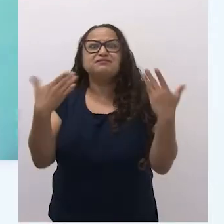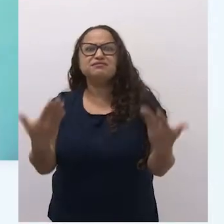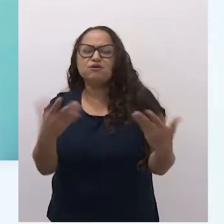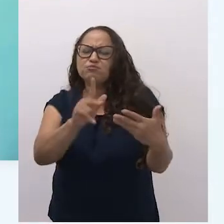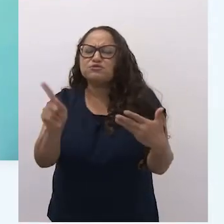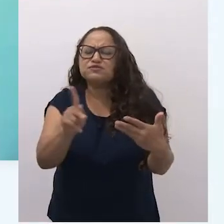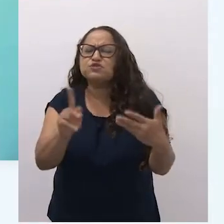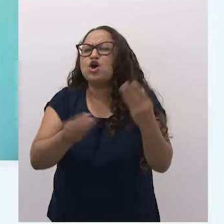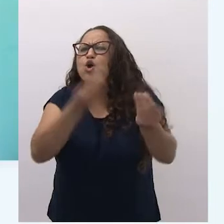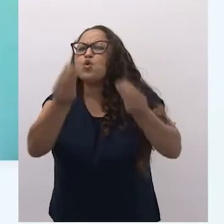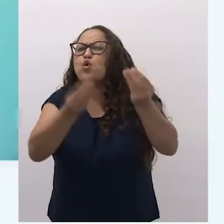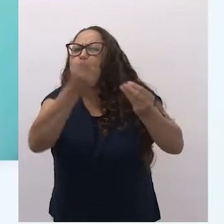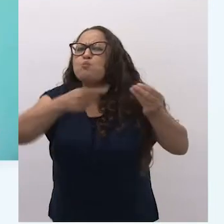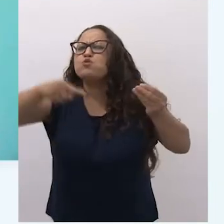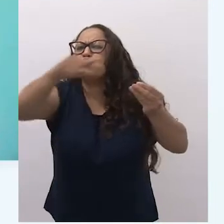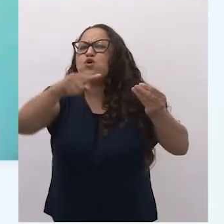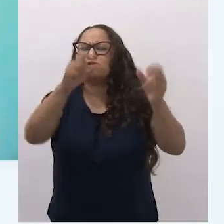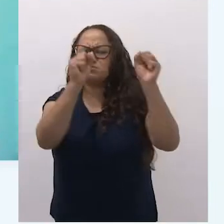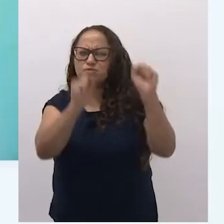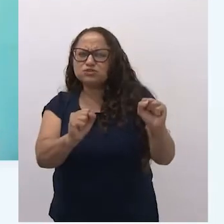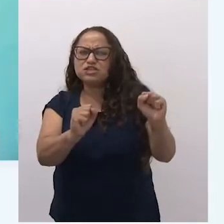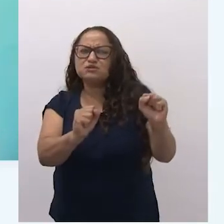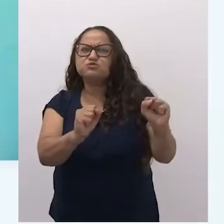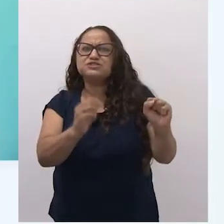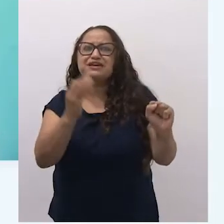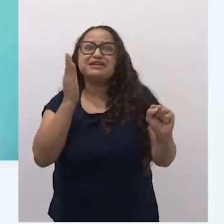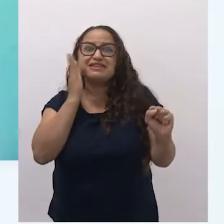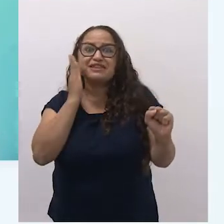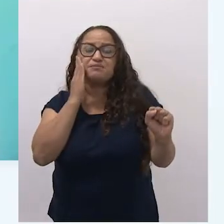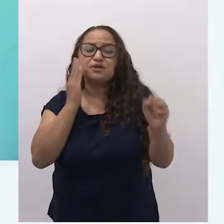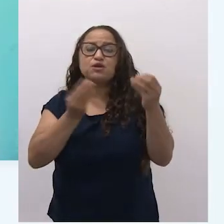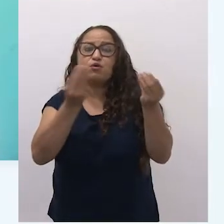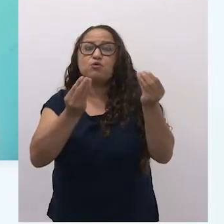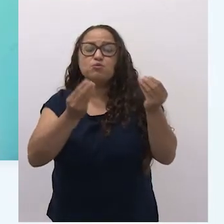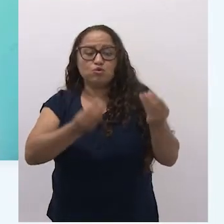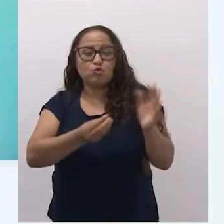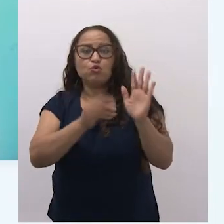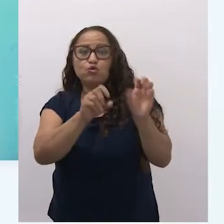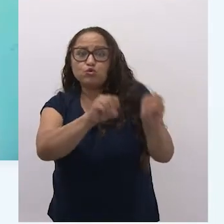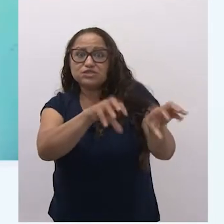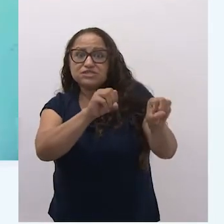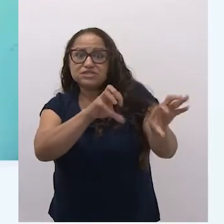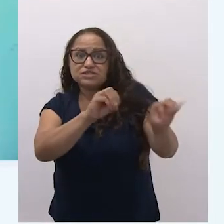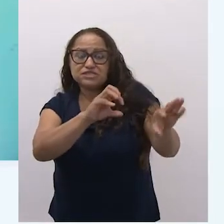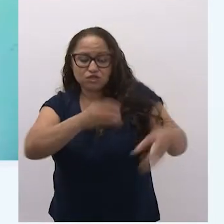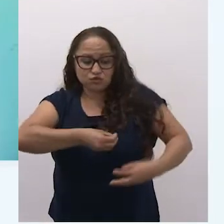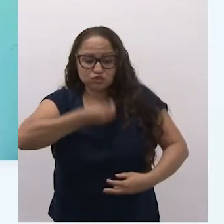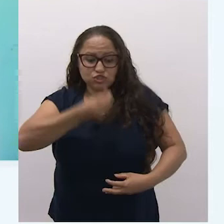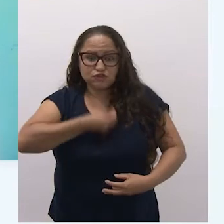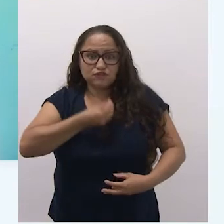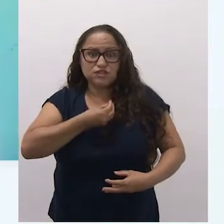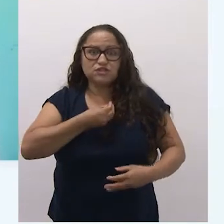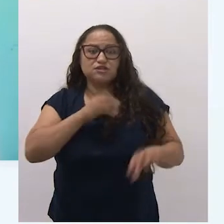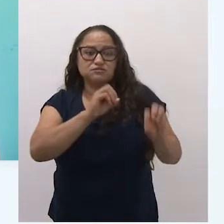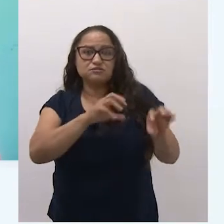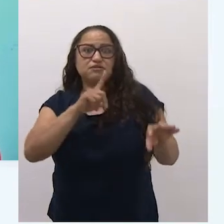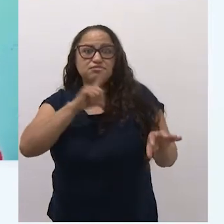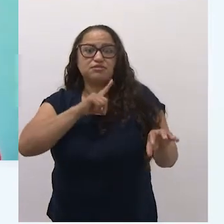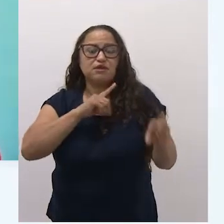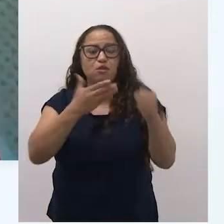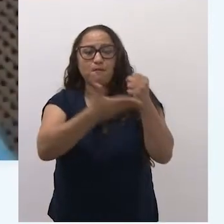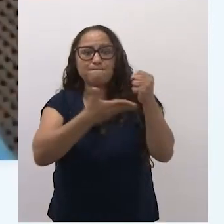Professora, como podemos abordar a educação integral no ensino fundamental anos finais e no